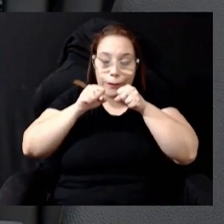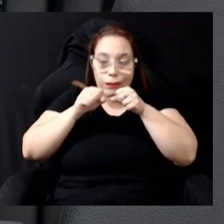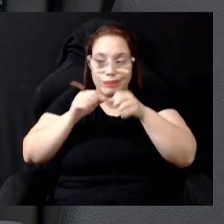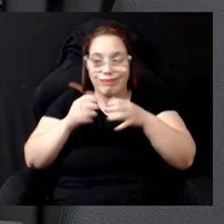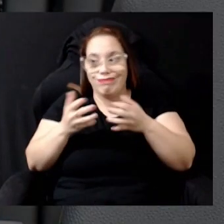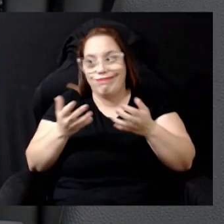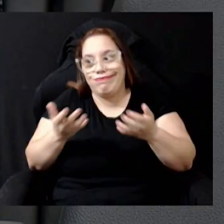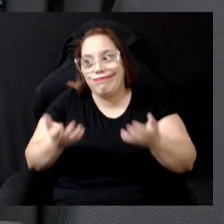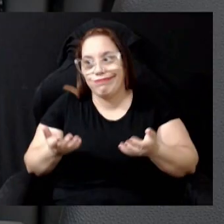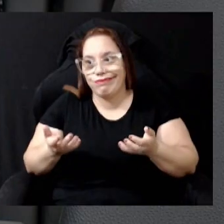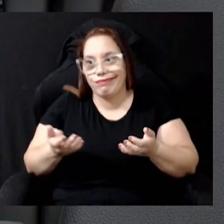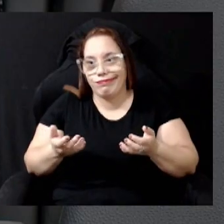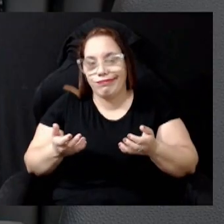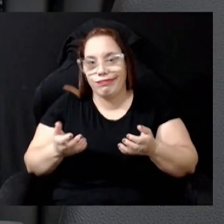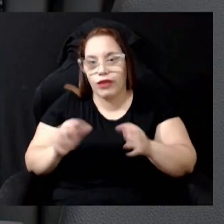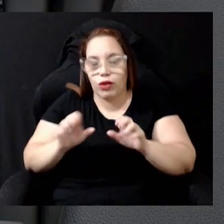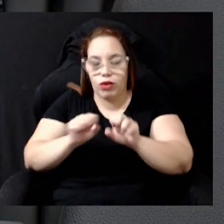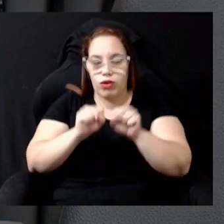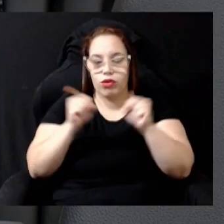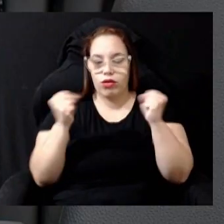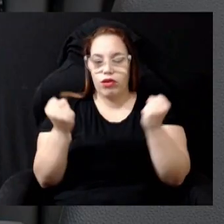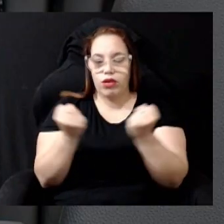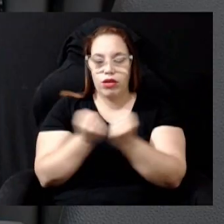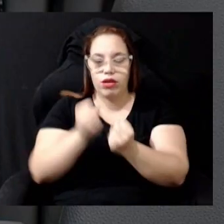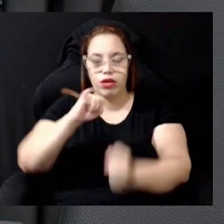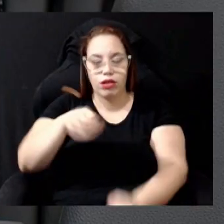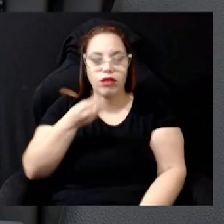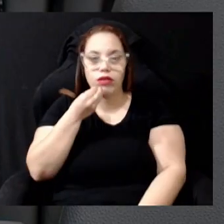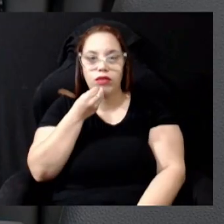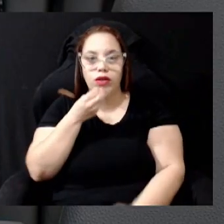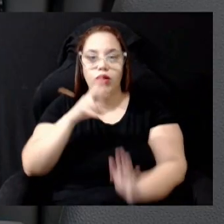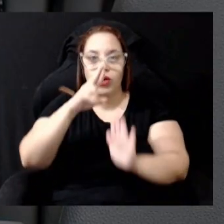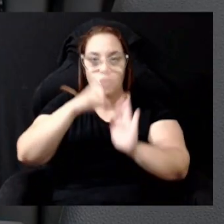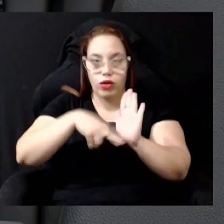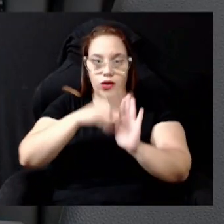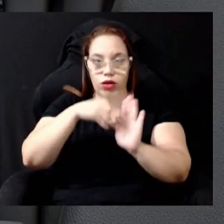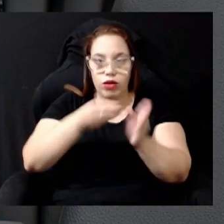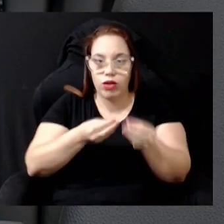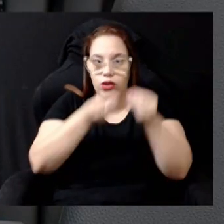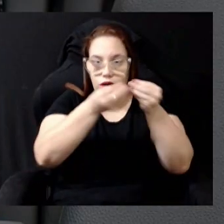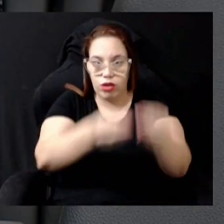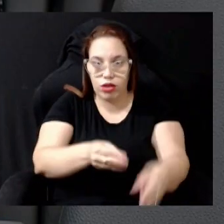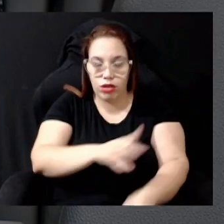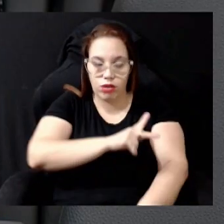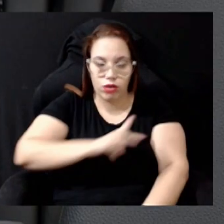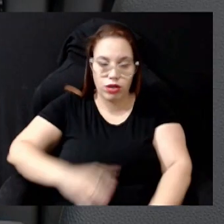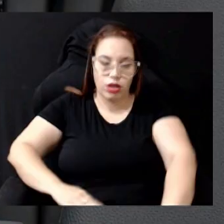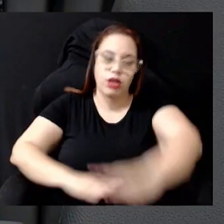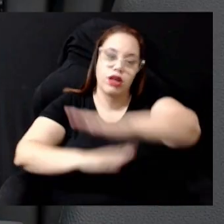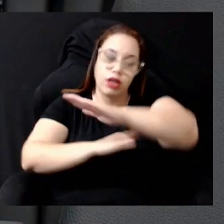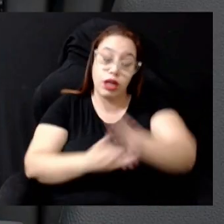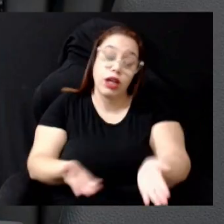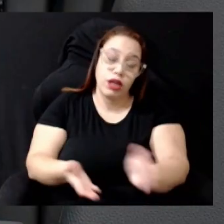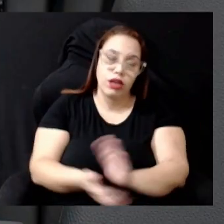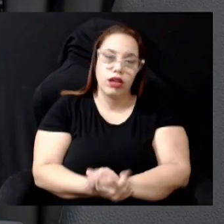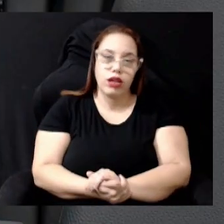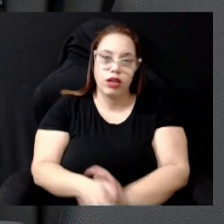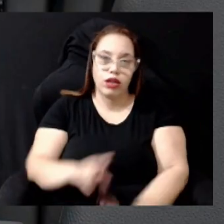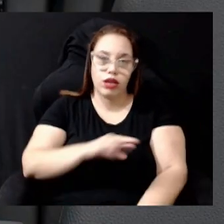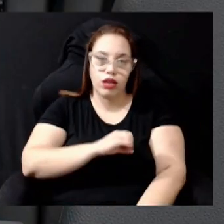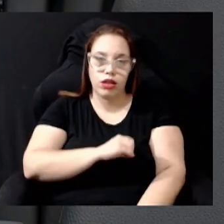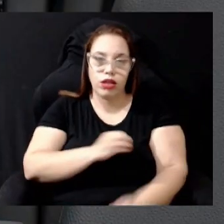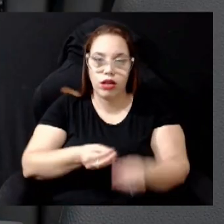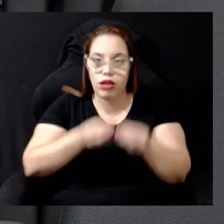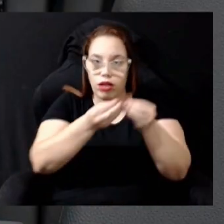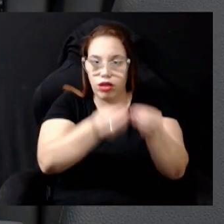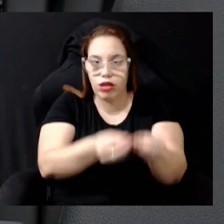seminário, nós aproveitamos, fizemos um relatório, entregamos ao presidente da casa, o vereador Rossini, e entregamos também uma cópia